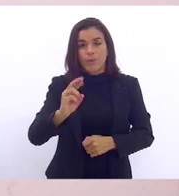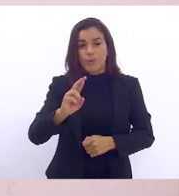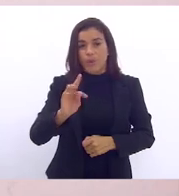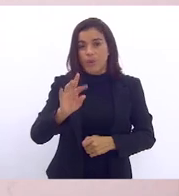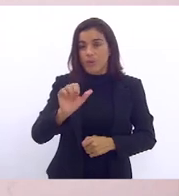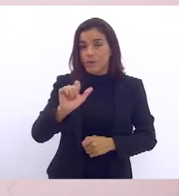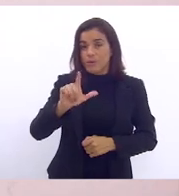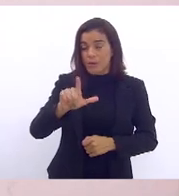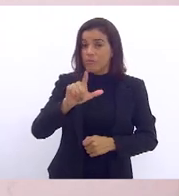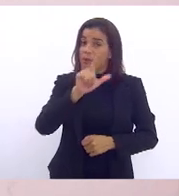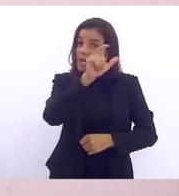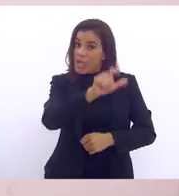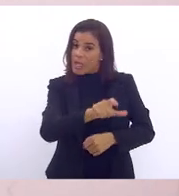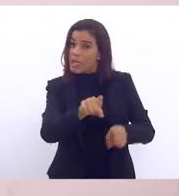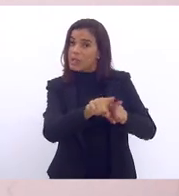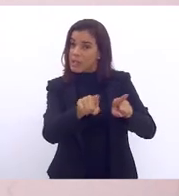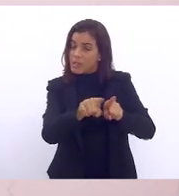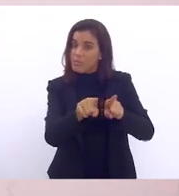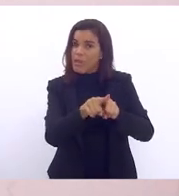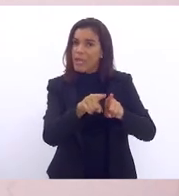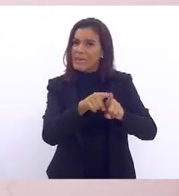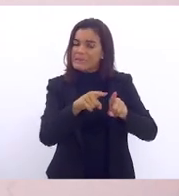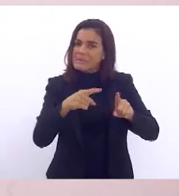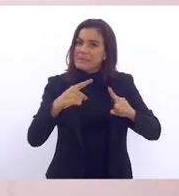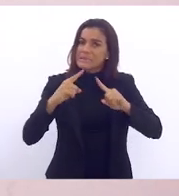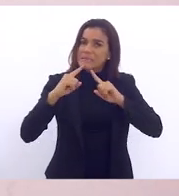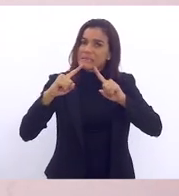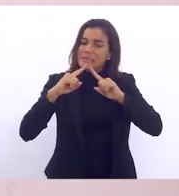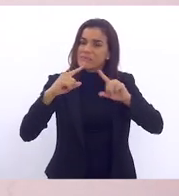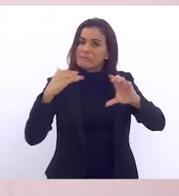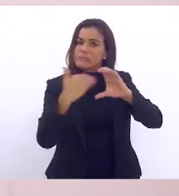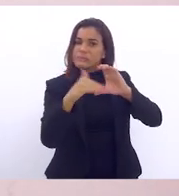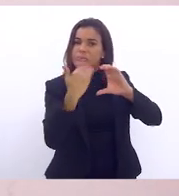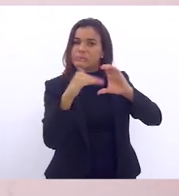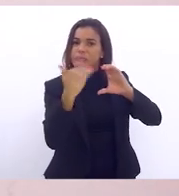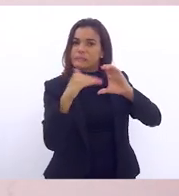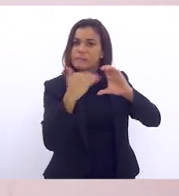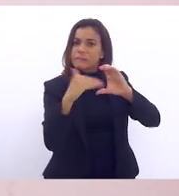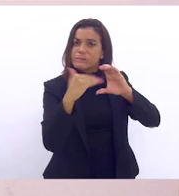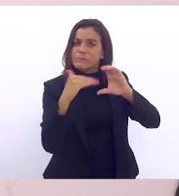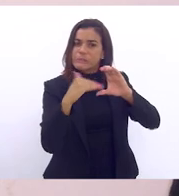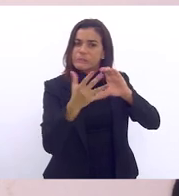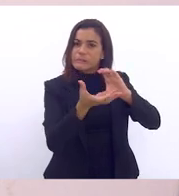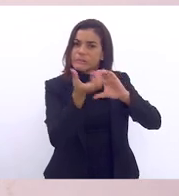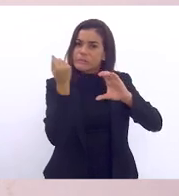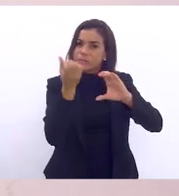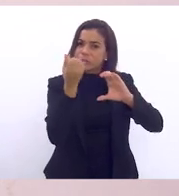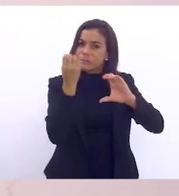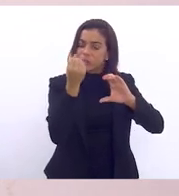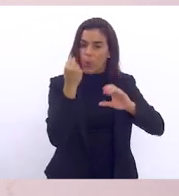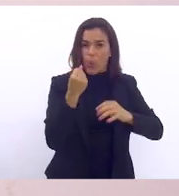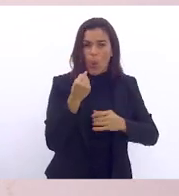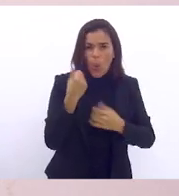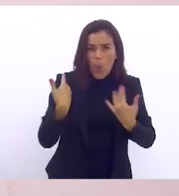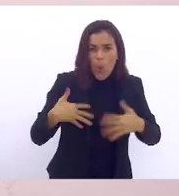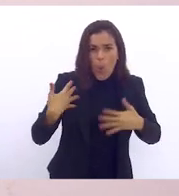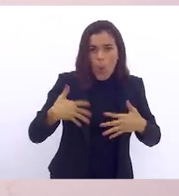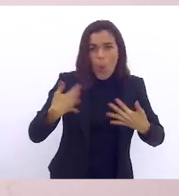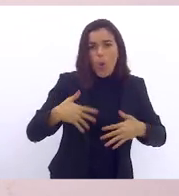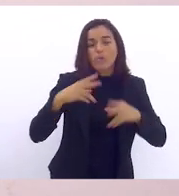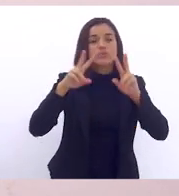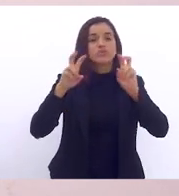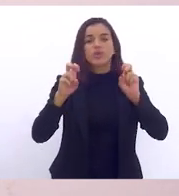também vem recebendo através da Rádio Várias Queixas em relação a essa questão eh eh dos